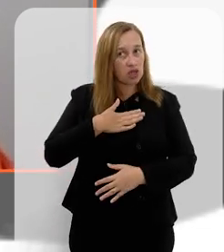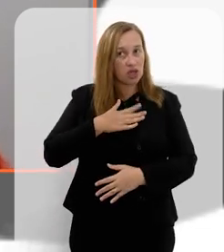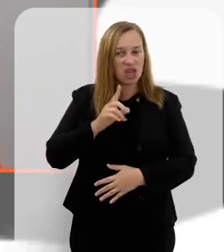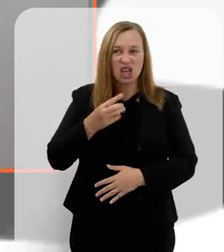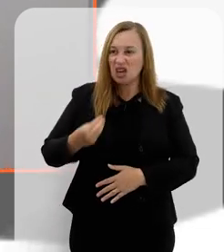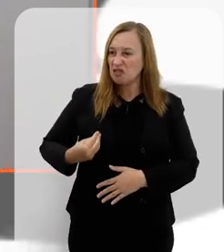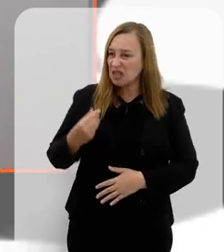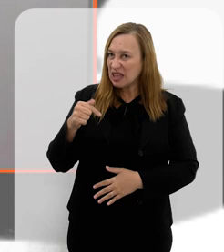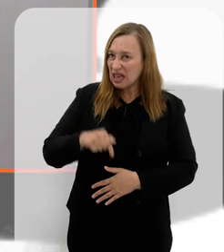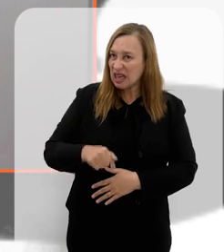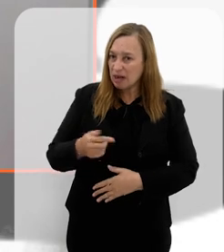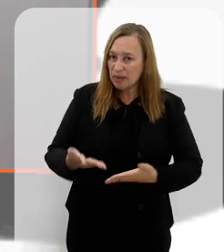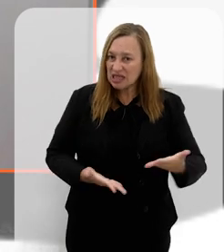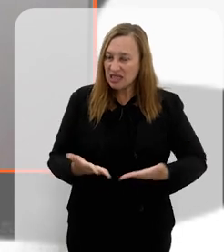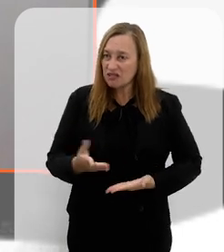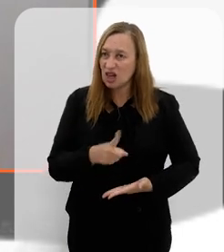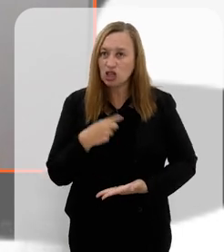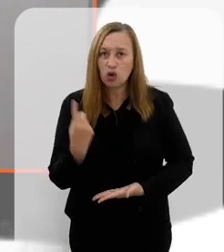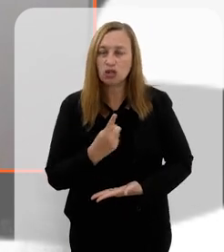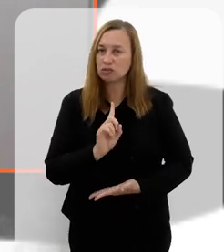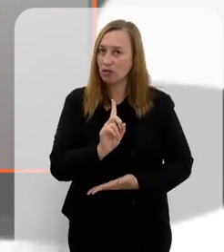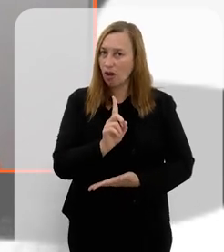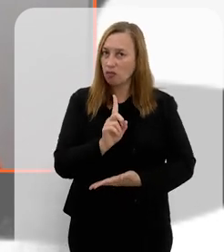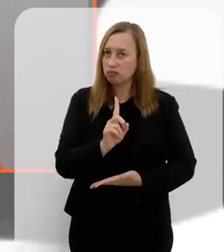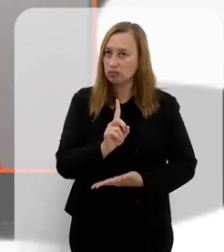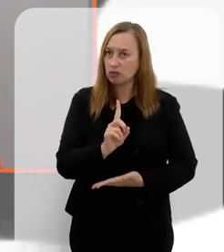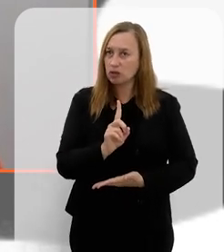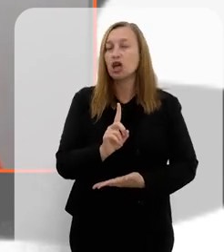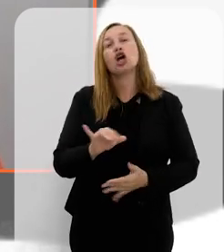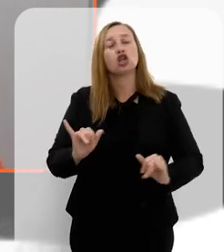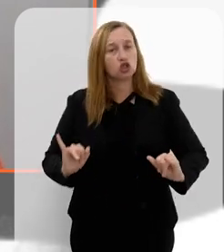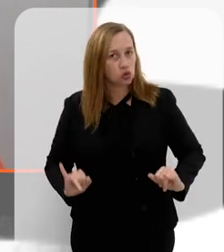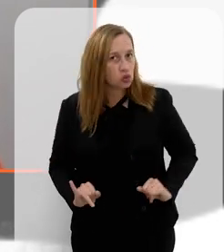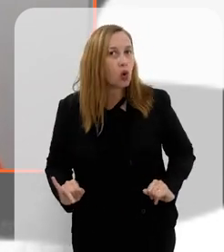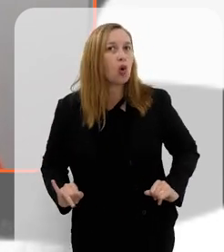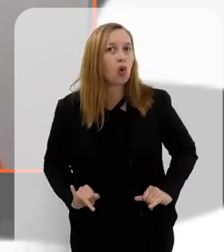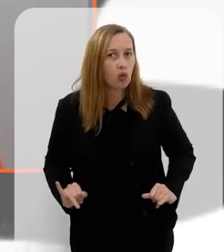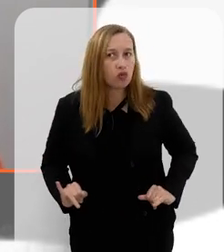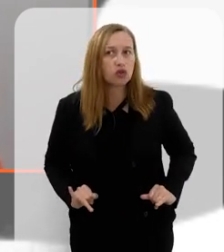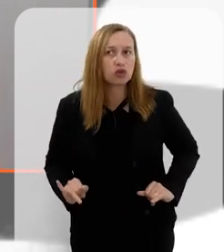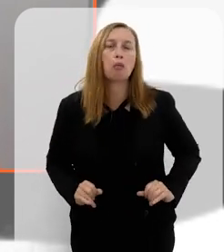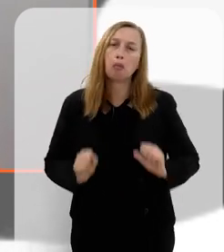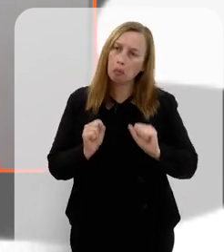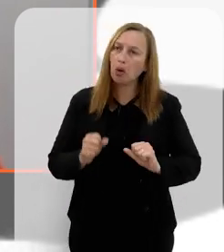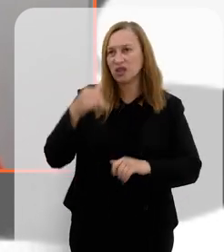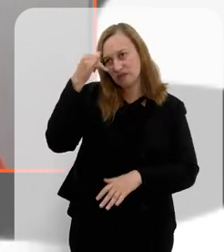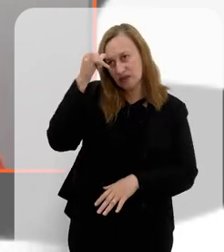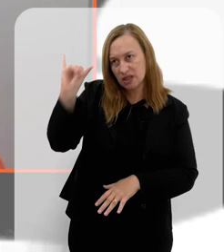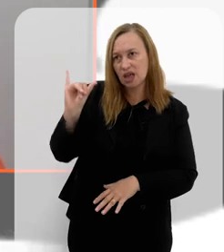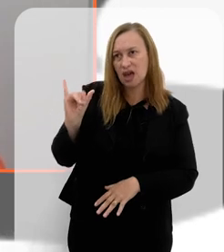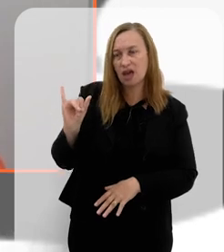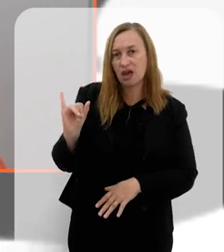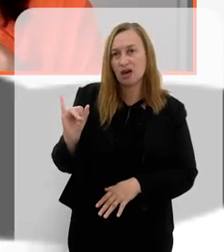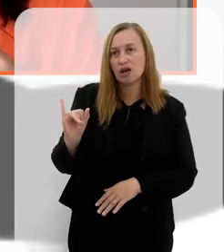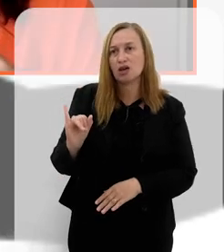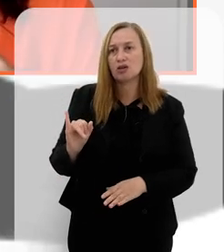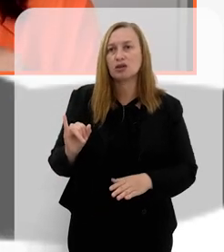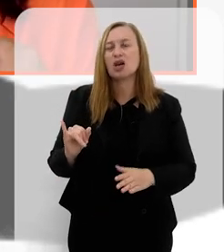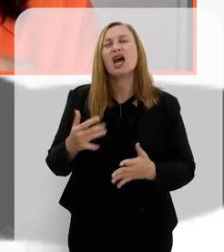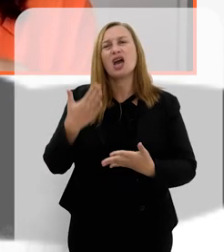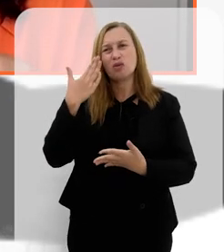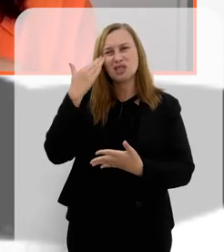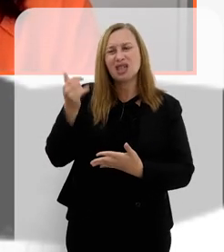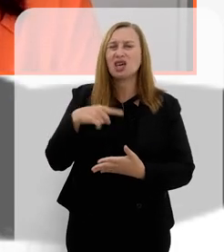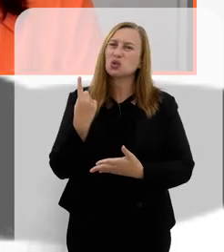Frederico, eles não estão aqui para nos servir, né? Então, assim, eles sofrem muito e isso pode ser evitado, né? Todo